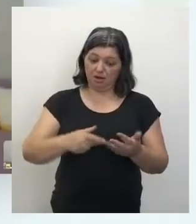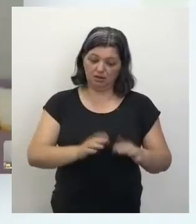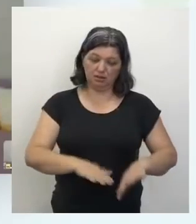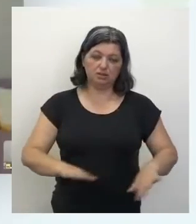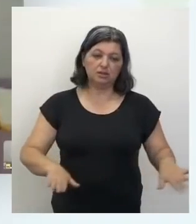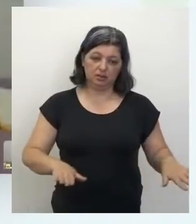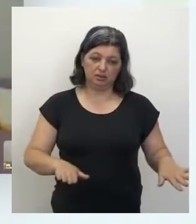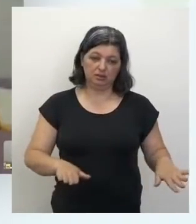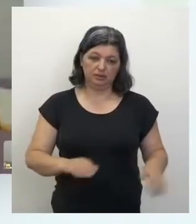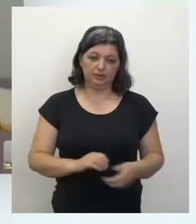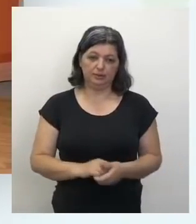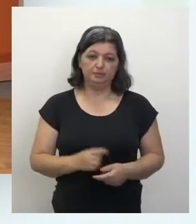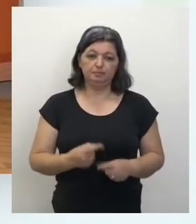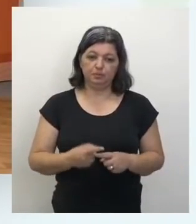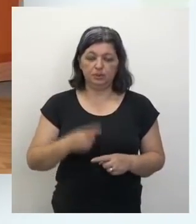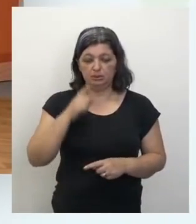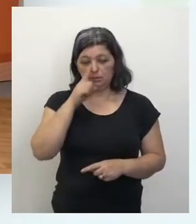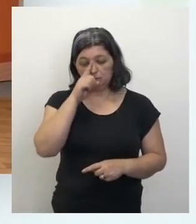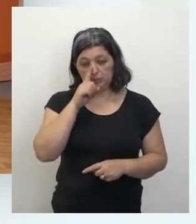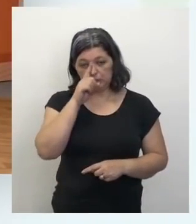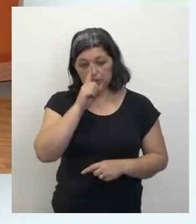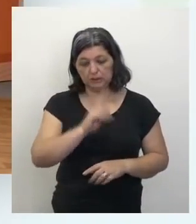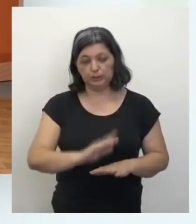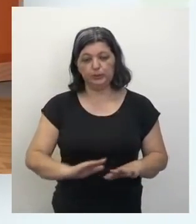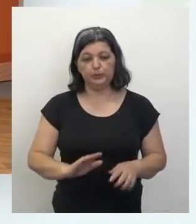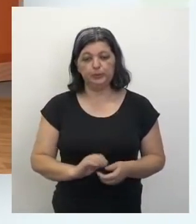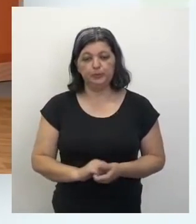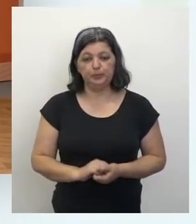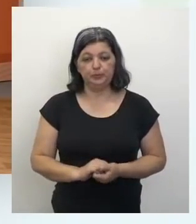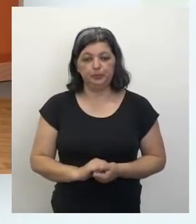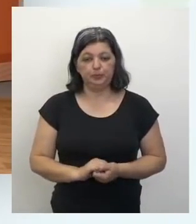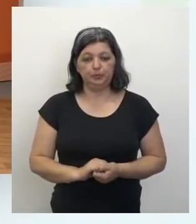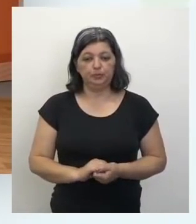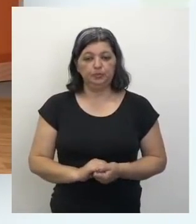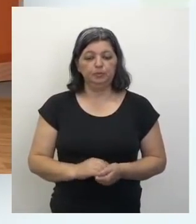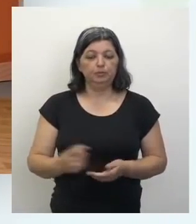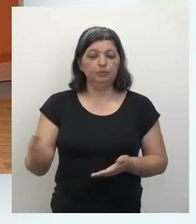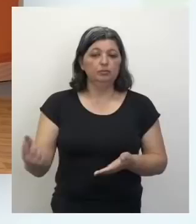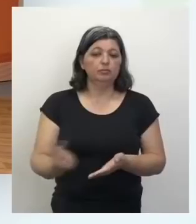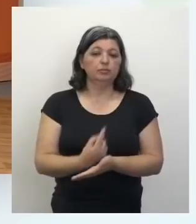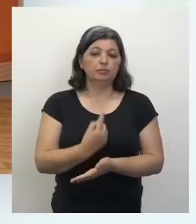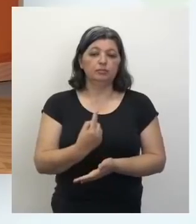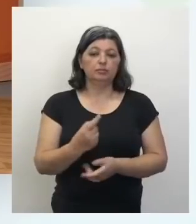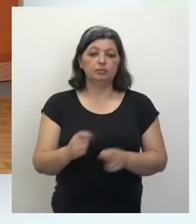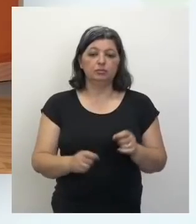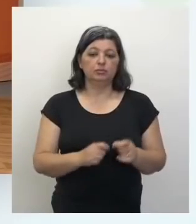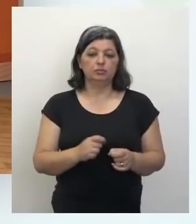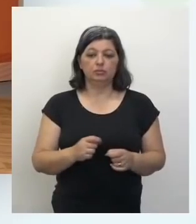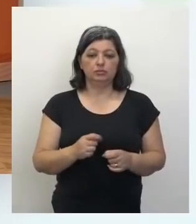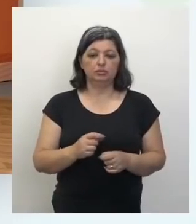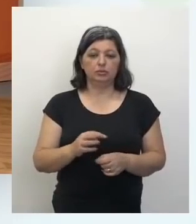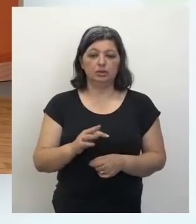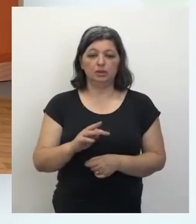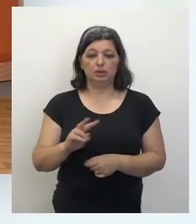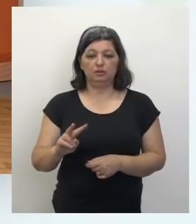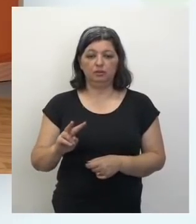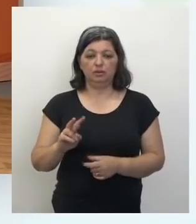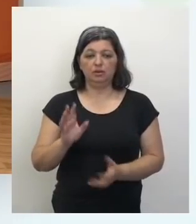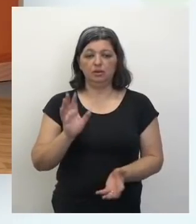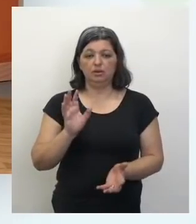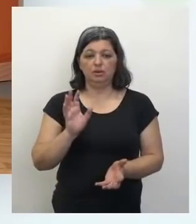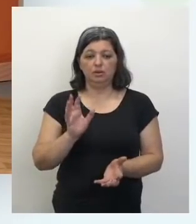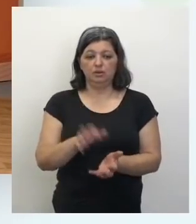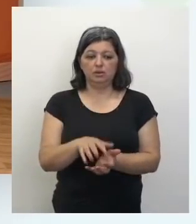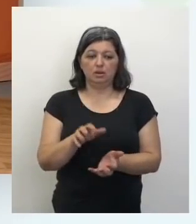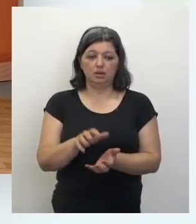fator de risco. Tá certo, Roberta. Vamos agora escutar uma pergunta que foi enviada pela repórter Soraya Santos, que é da TV Ceará, em Fortaleza, uma